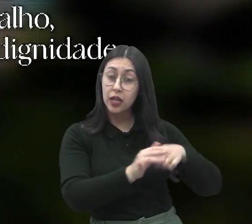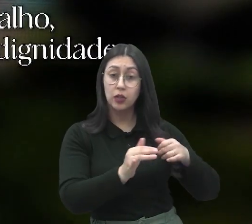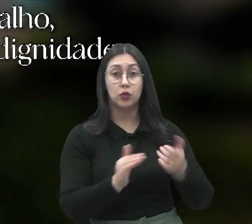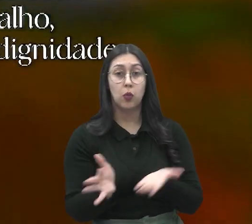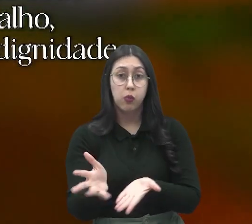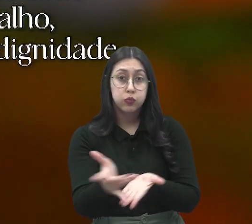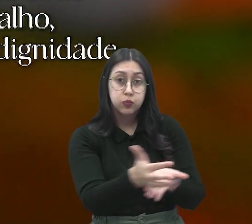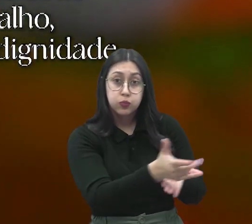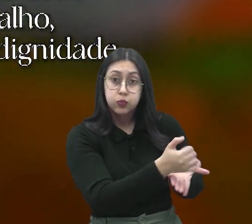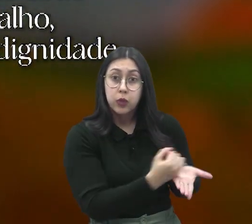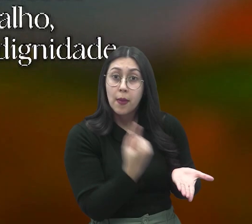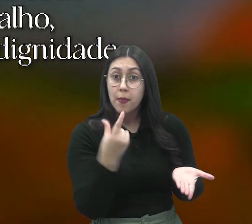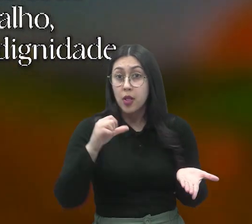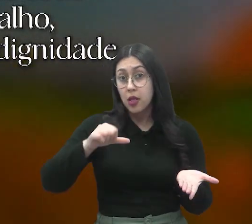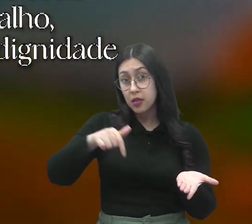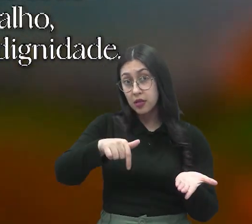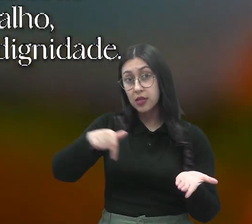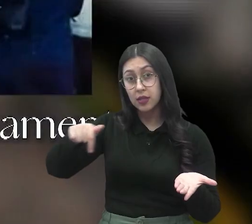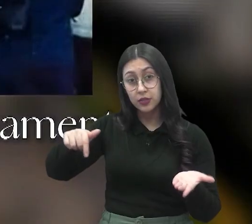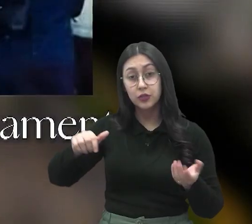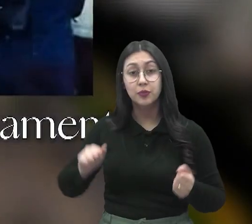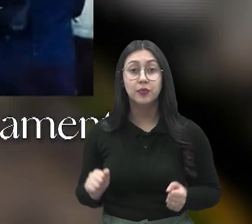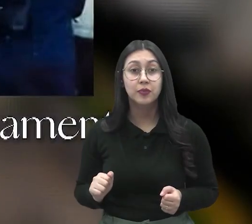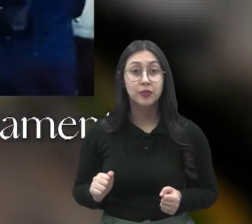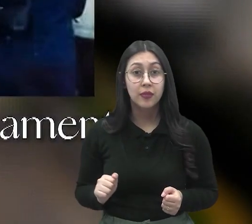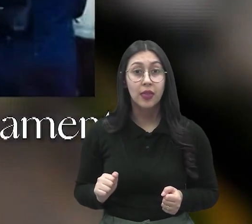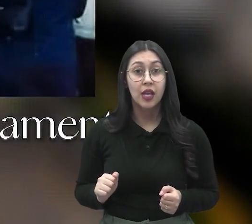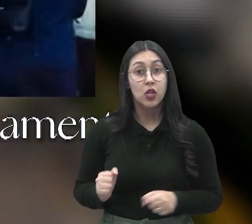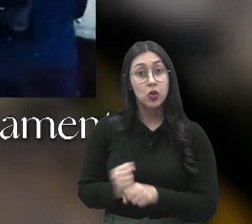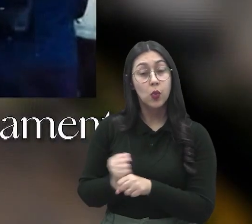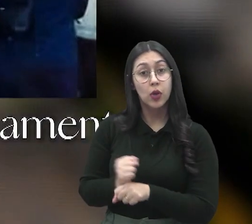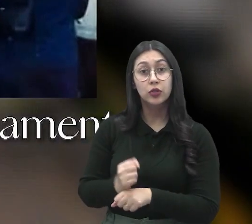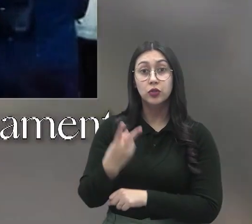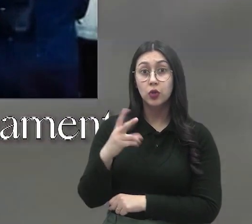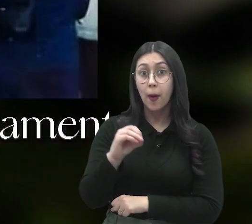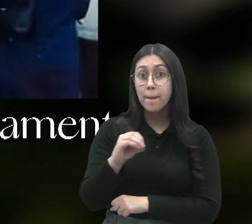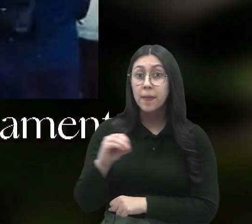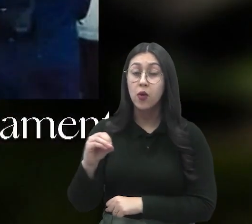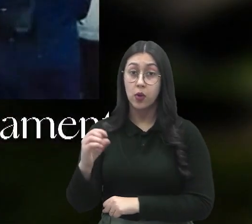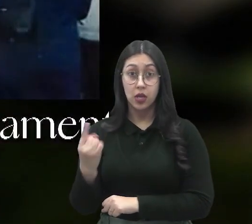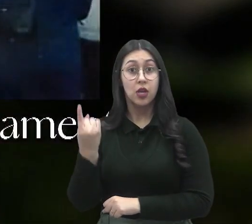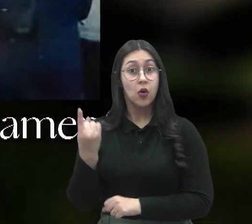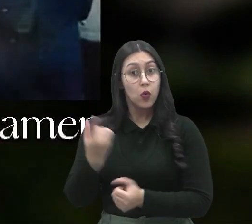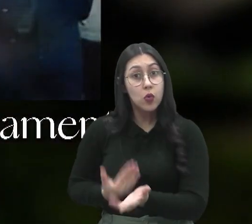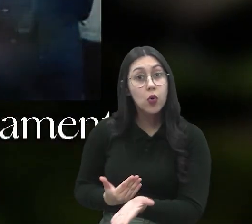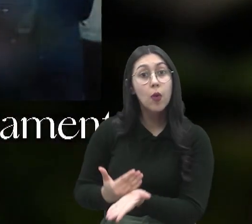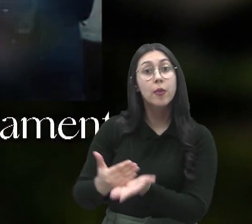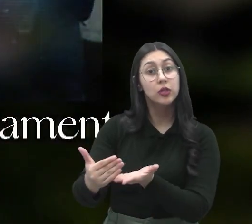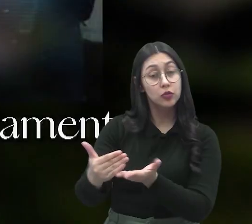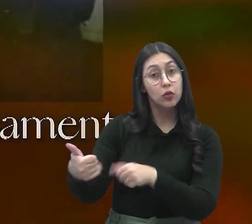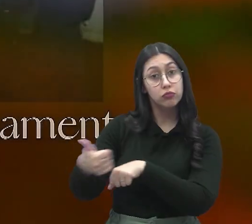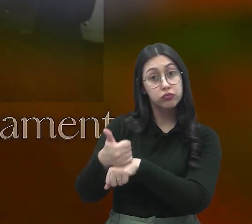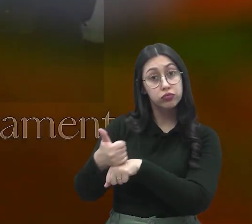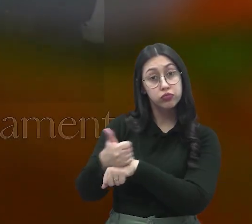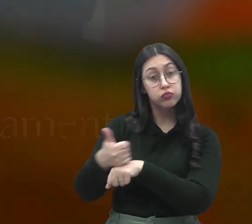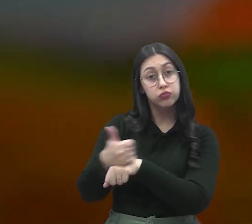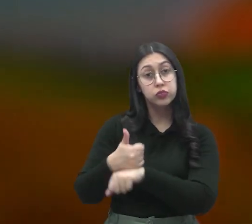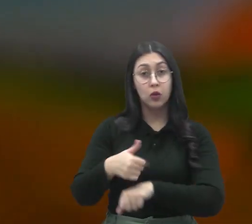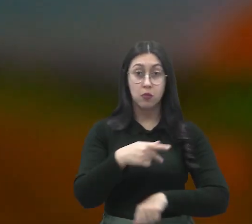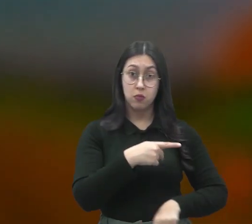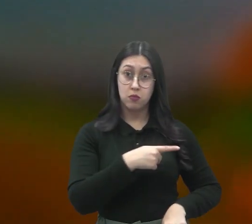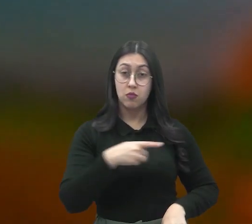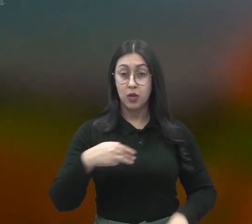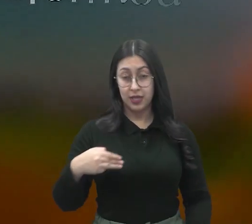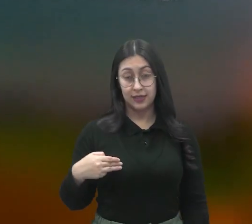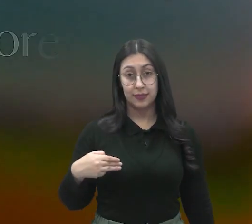dados em 1997 e no ano de 2001 iniciou a carreira na segurança pública ao